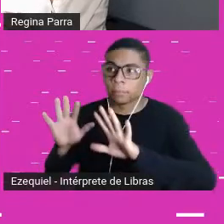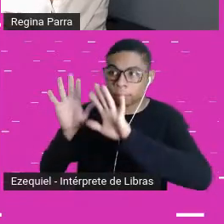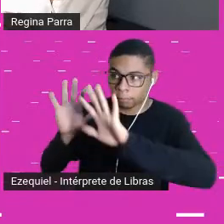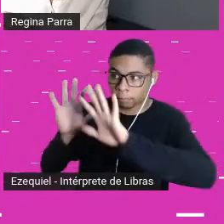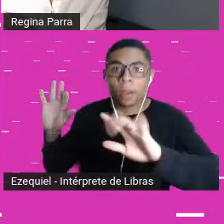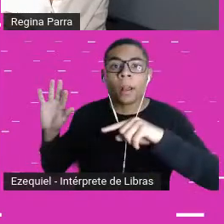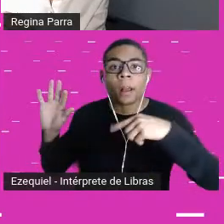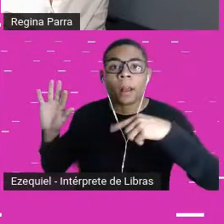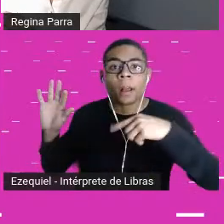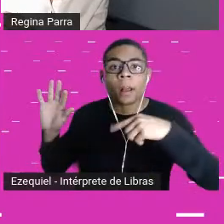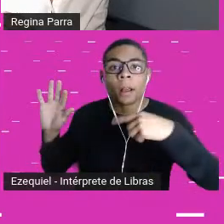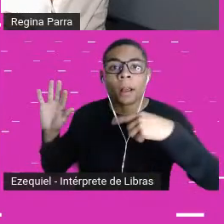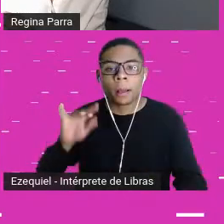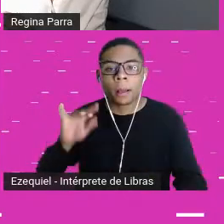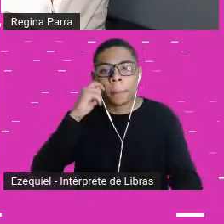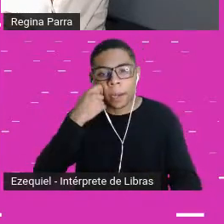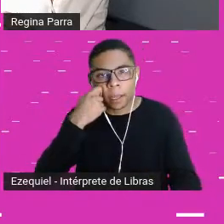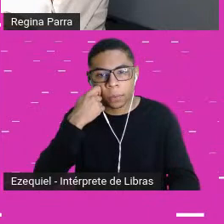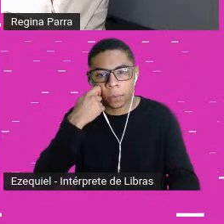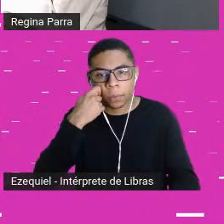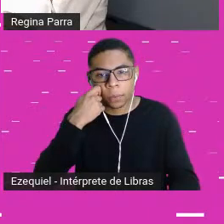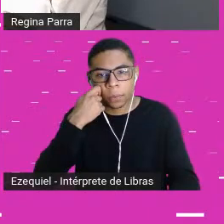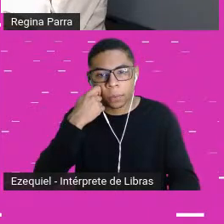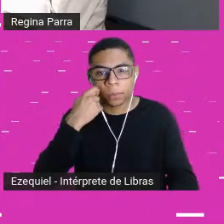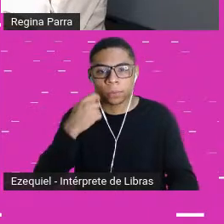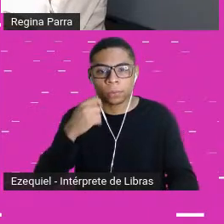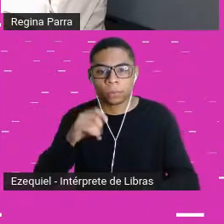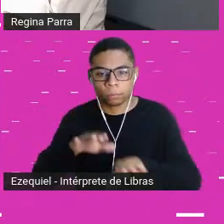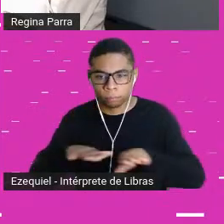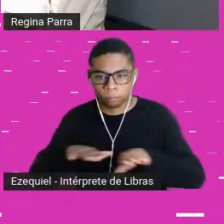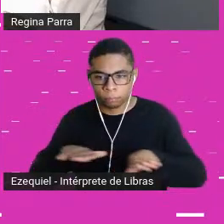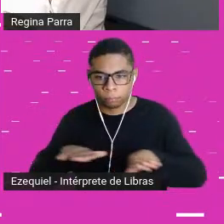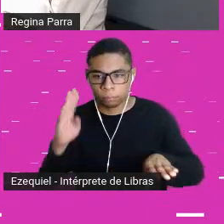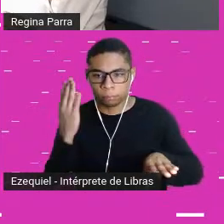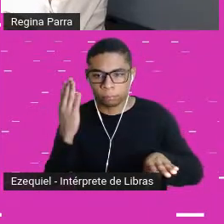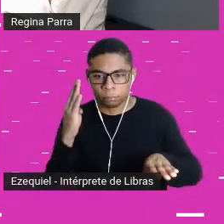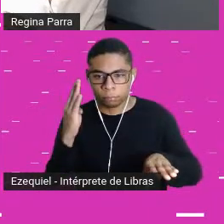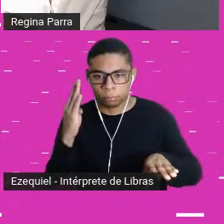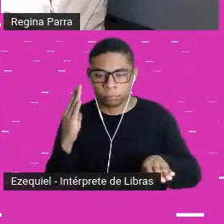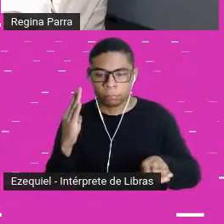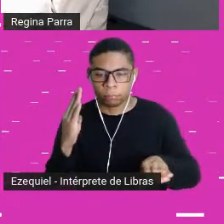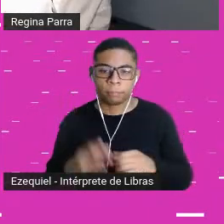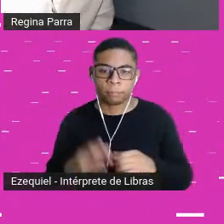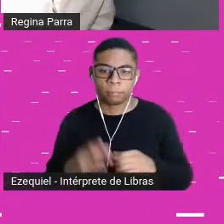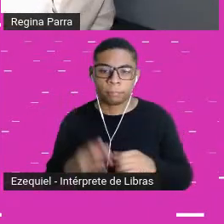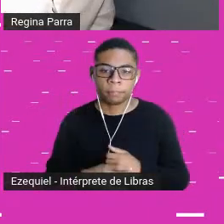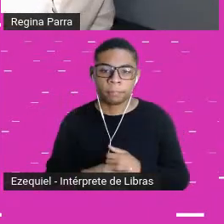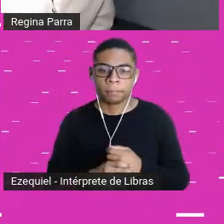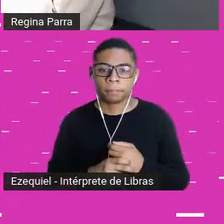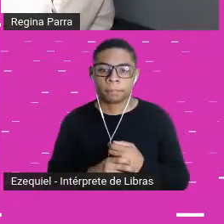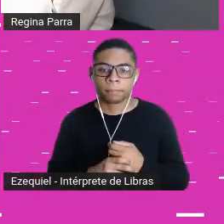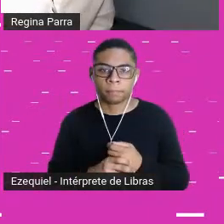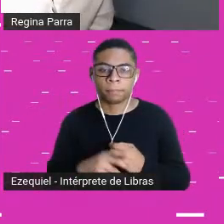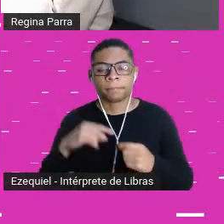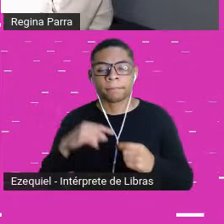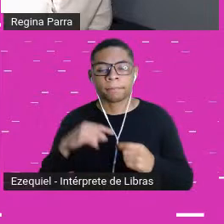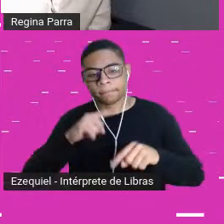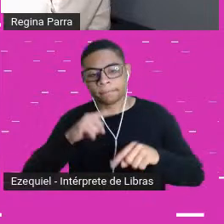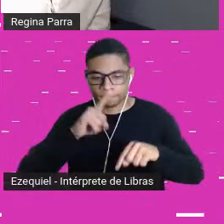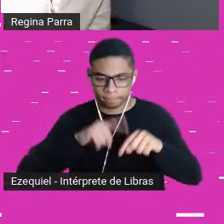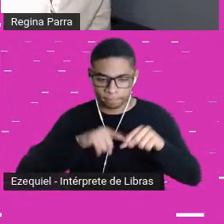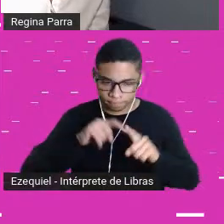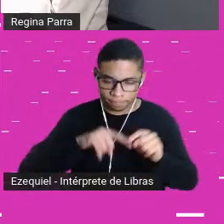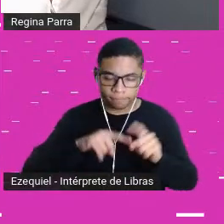madeira. E assim foi também com os objetos, né? Não tinha mais